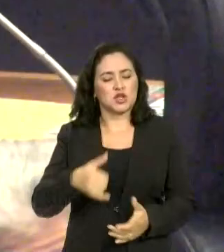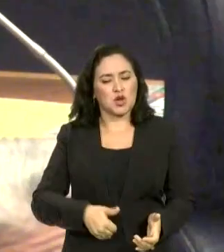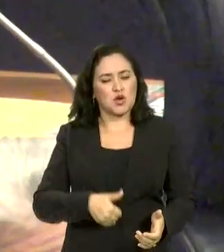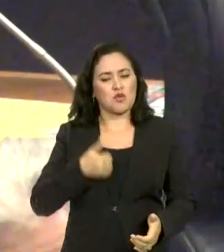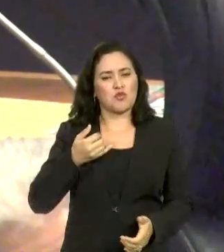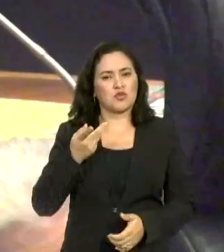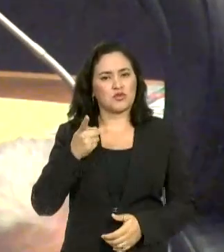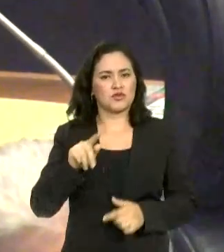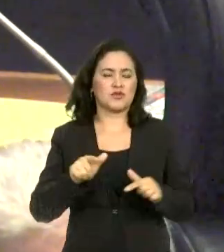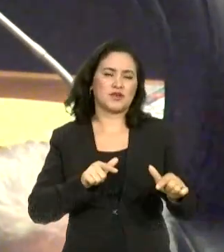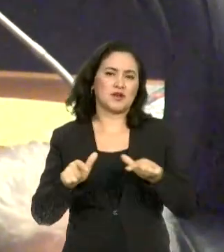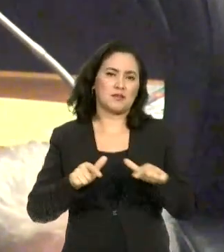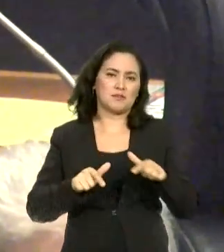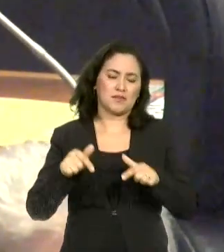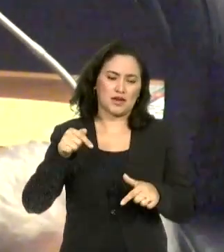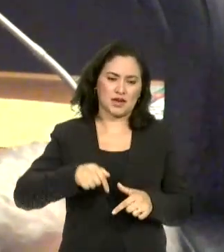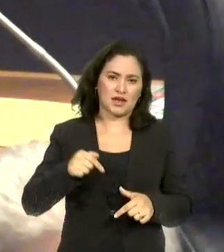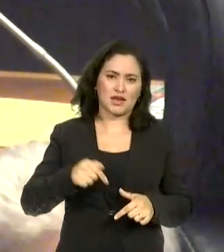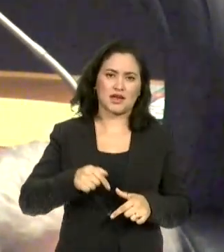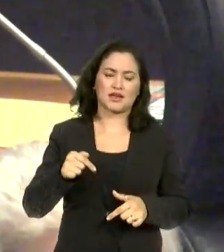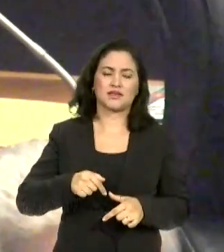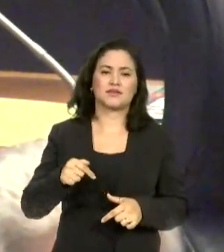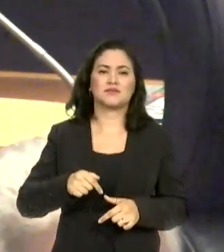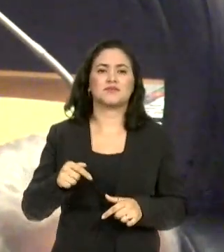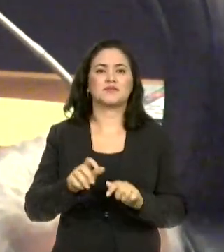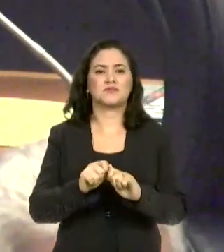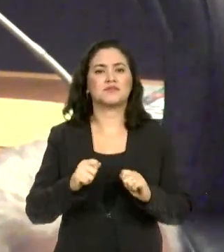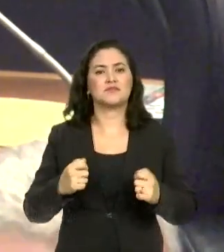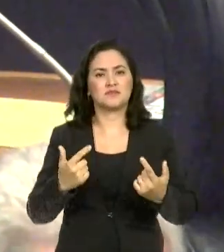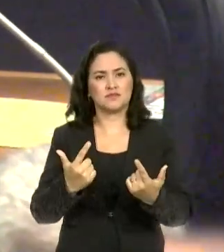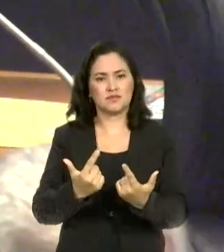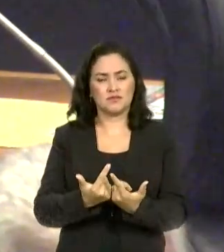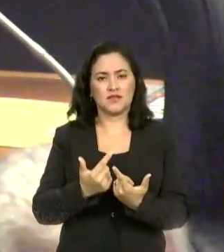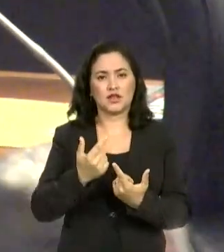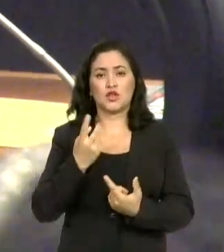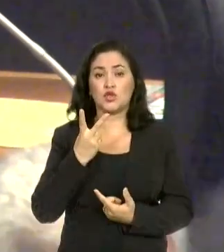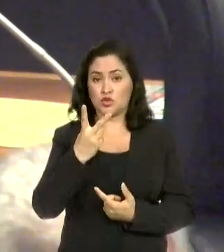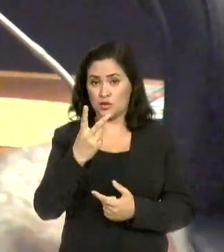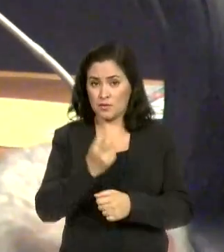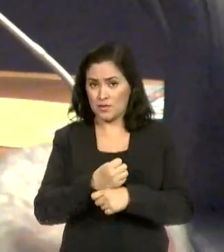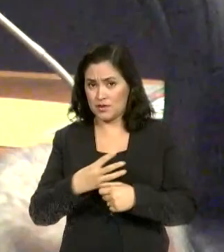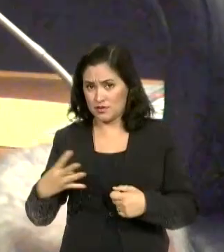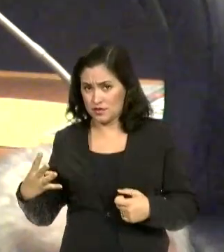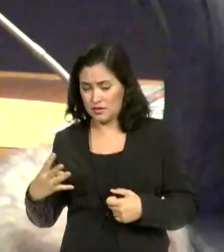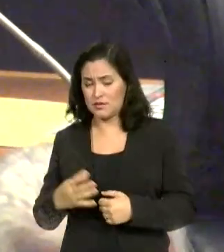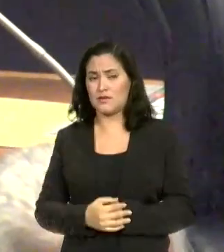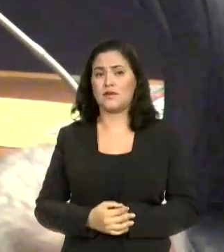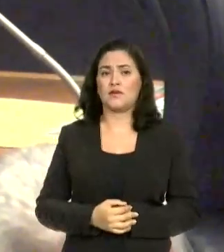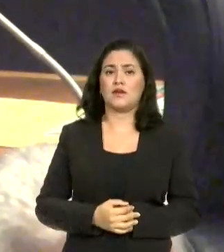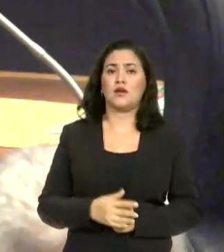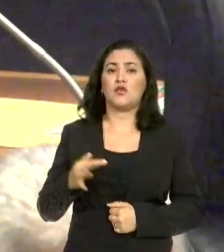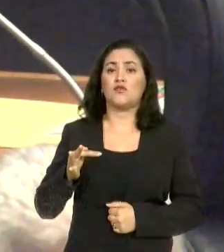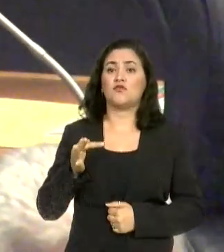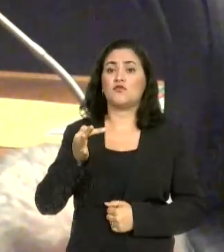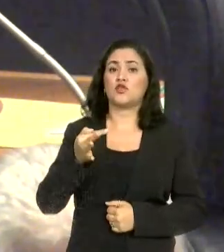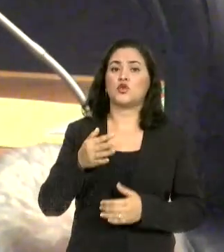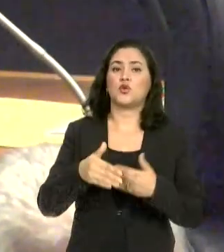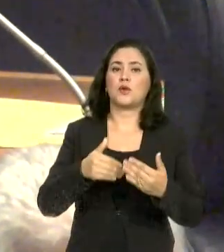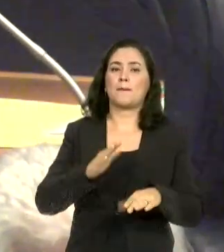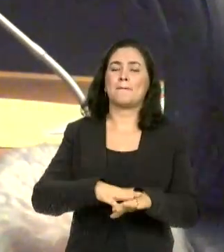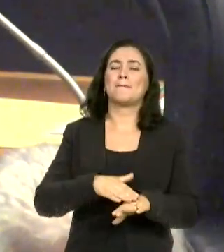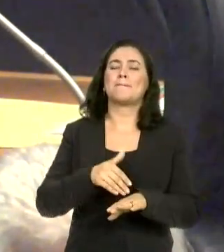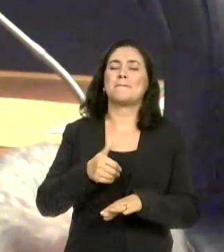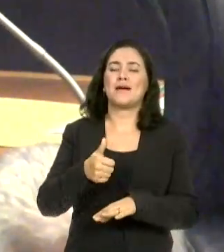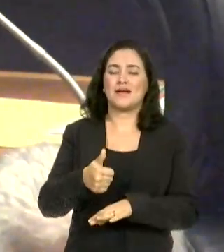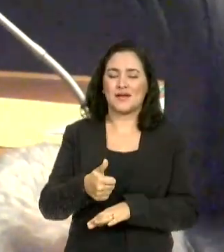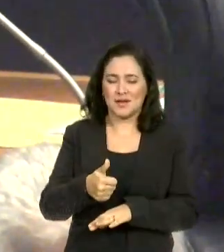trabalho aqui à frente da Assembleia Legislativa durante esses seus dois mandatos e dias melhores nós temos certeza que vai vir para o povo do